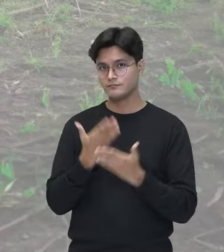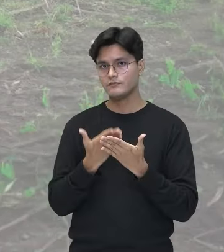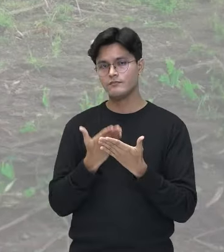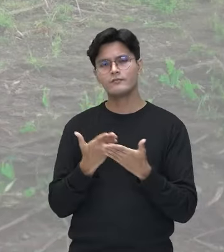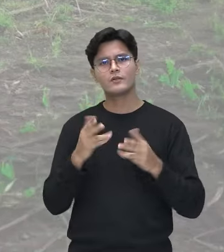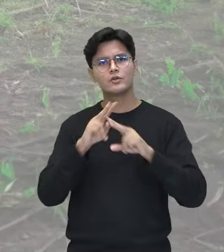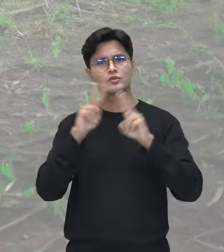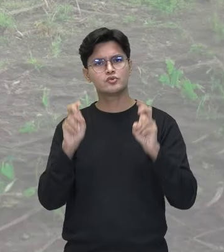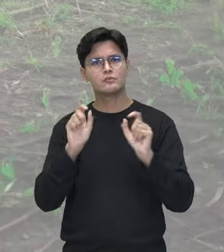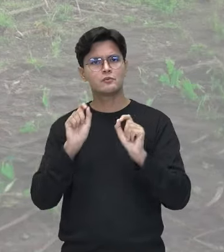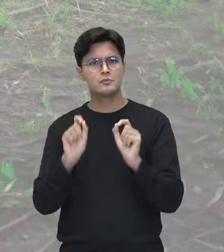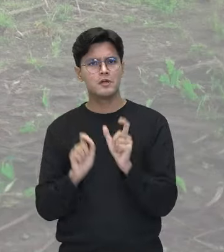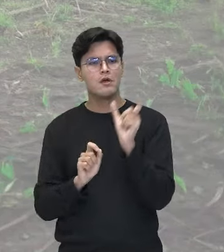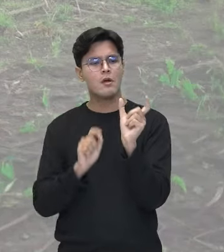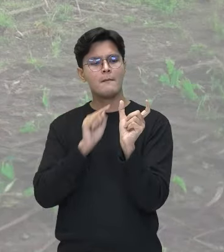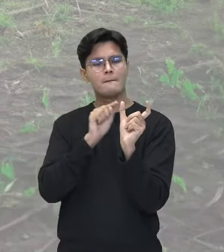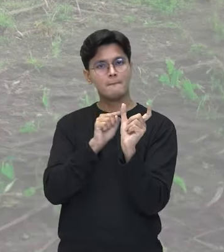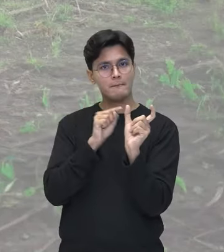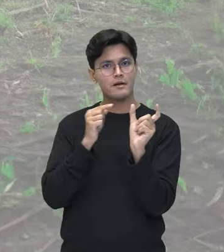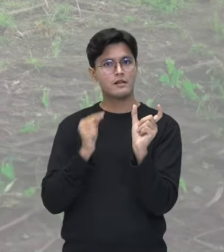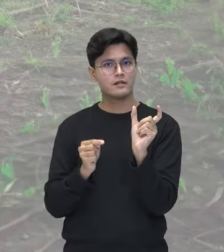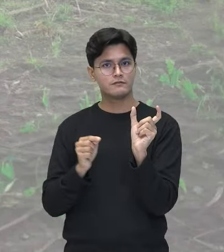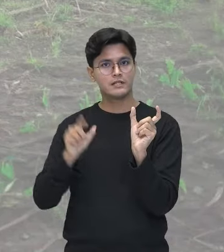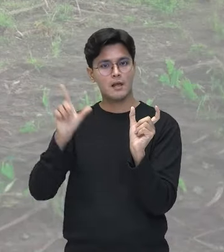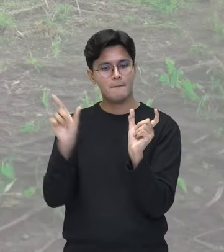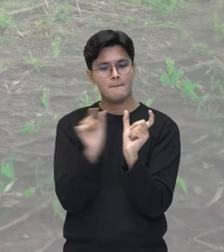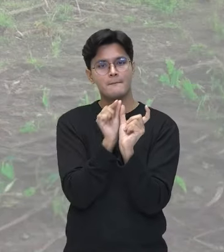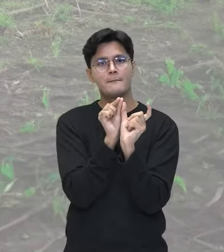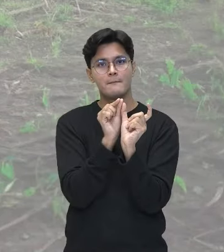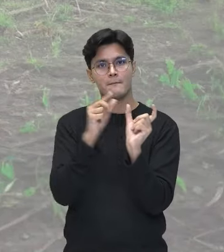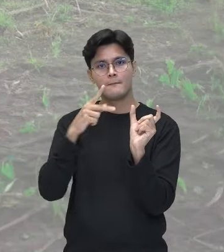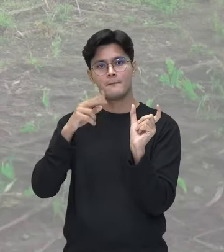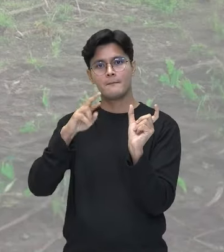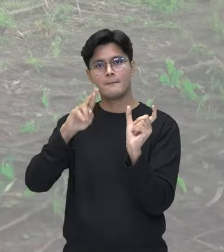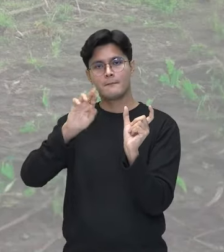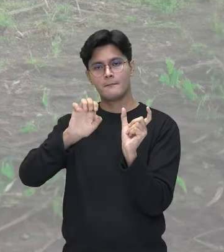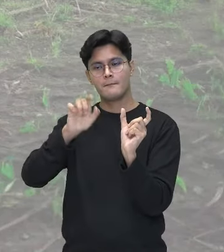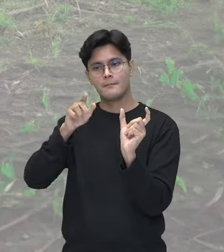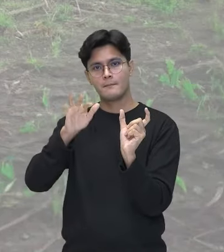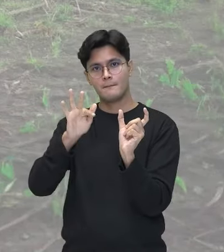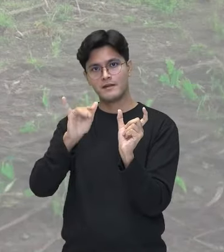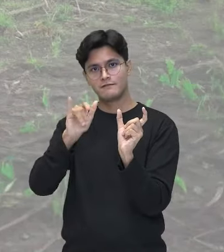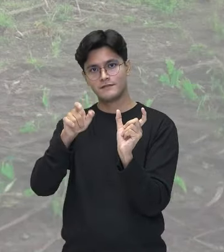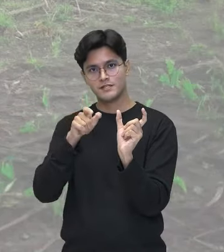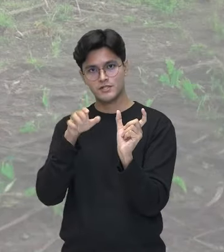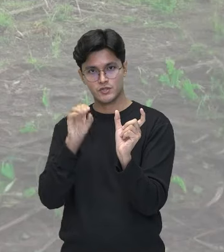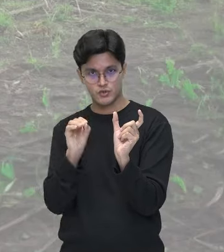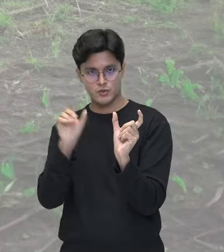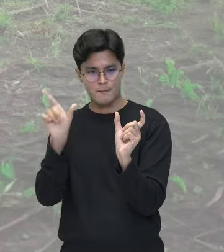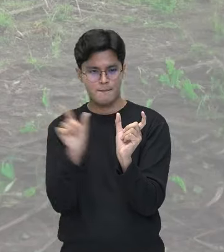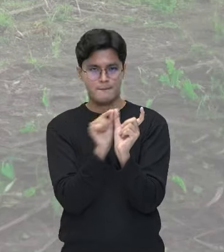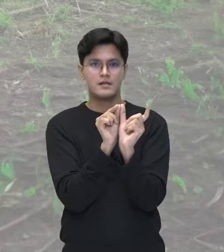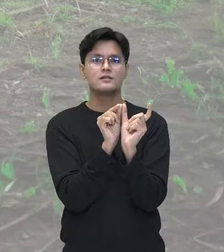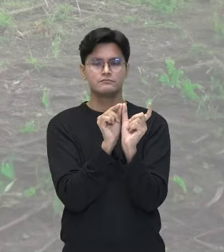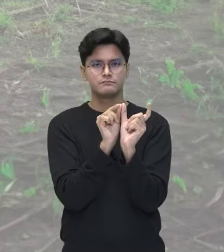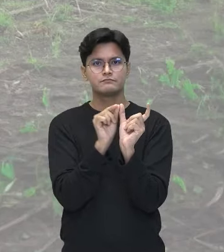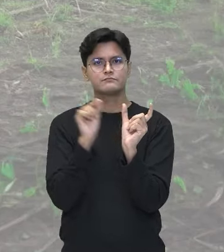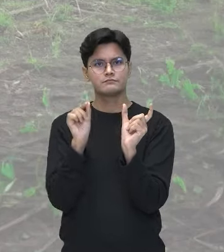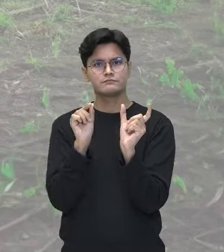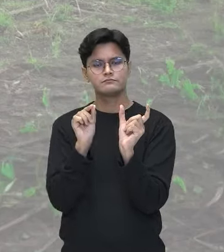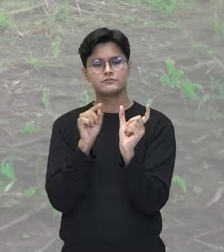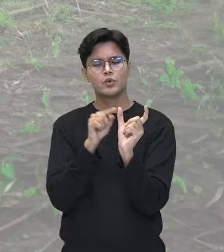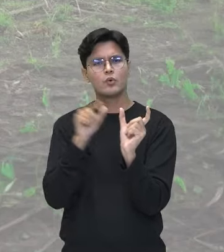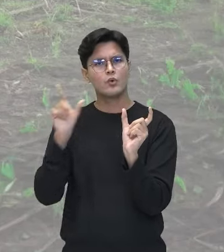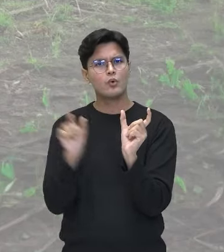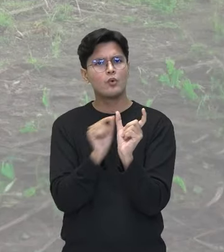formadas com prefixos, que é a nossa primeira palavra ali à frente. Esse prefixo, onde é que ele se encaixa como quebra-cabeça? Ele